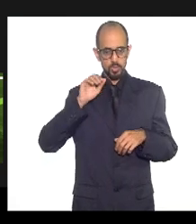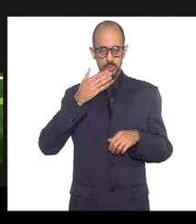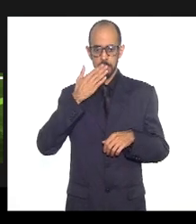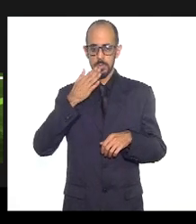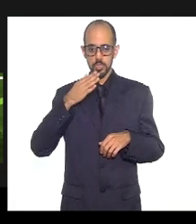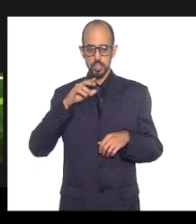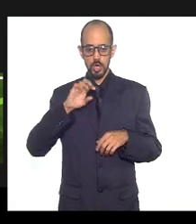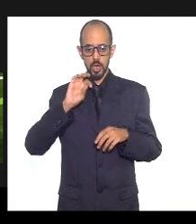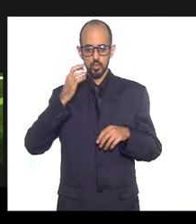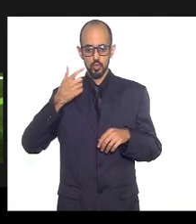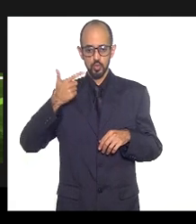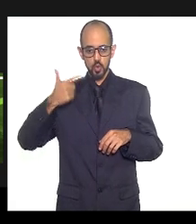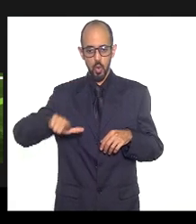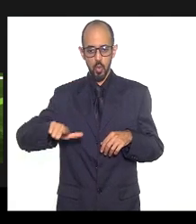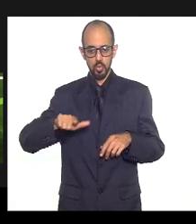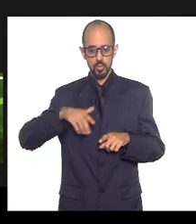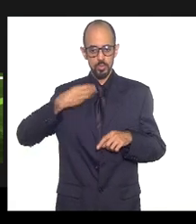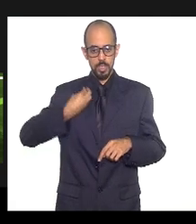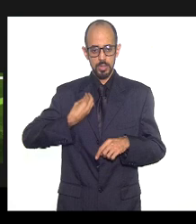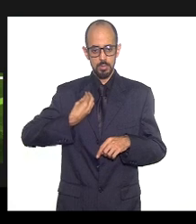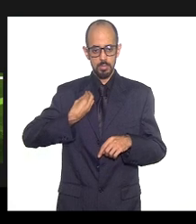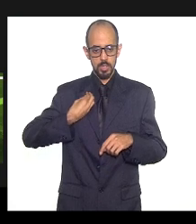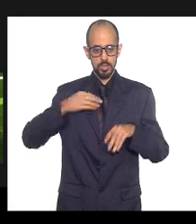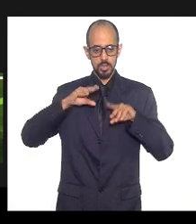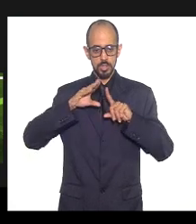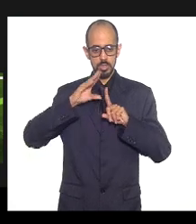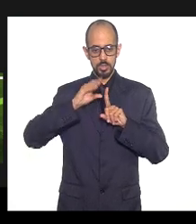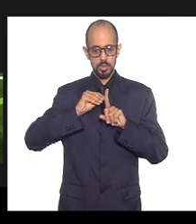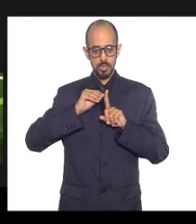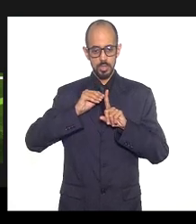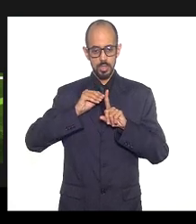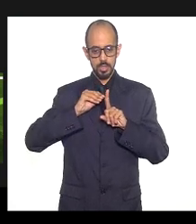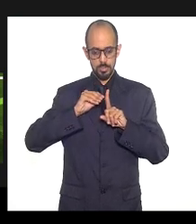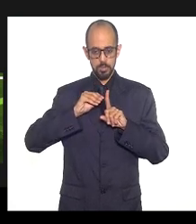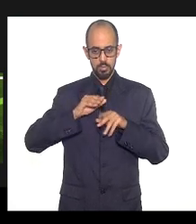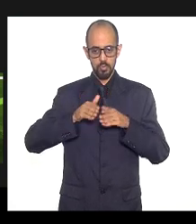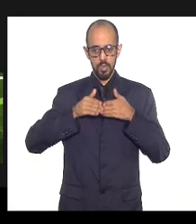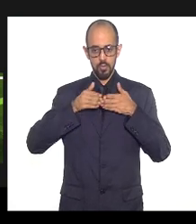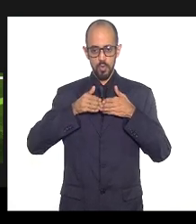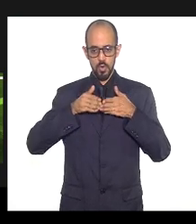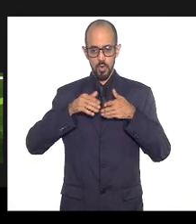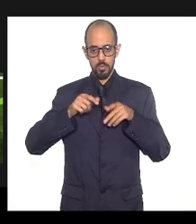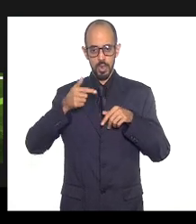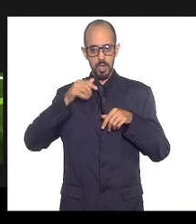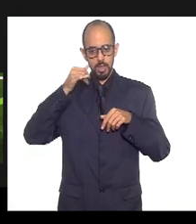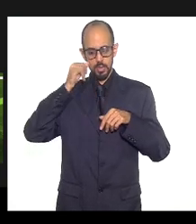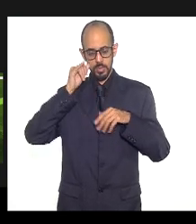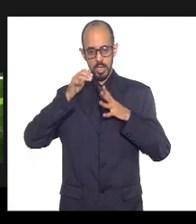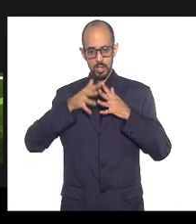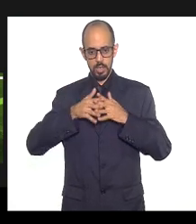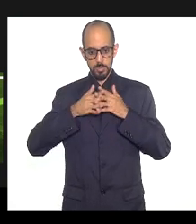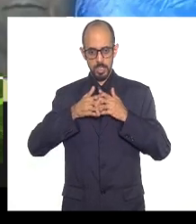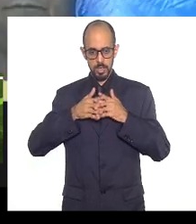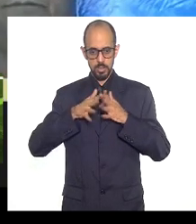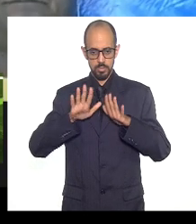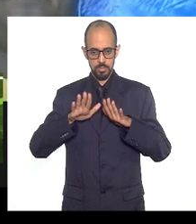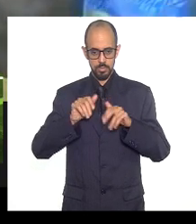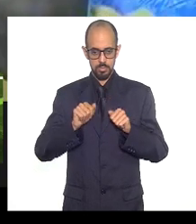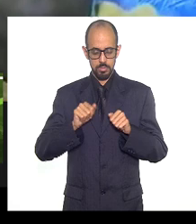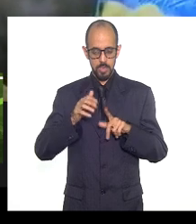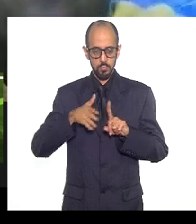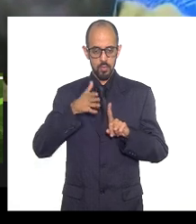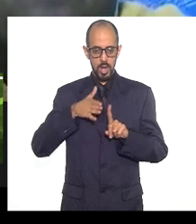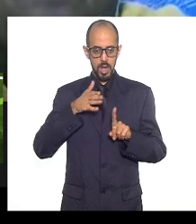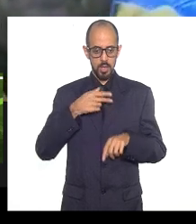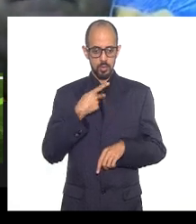aos demais participantes que pudessem desligar os seus microfones para não haver interferência